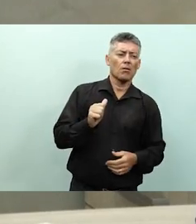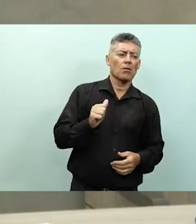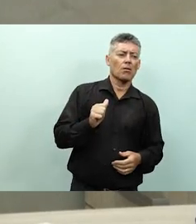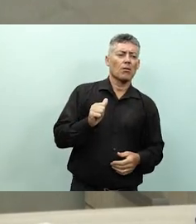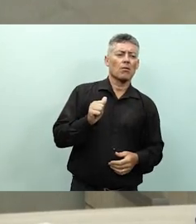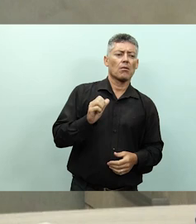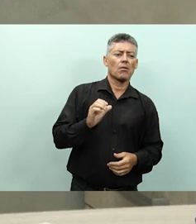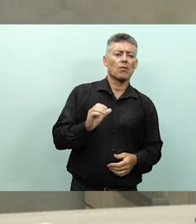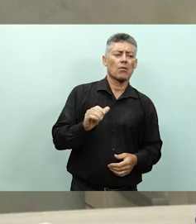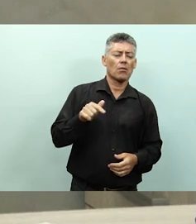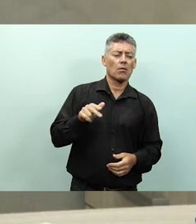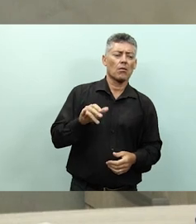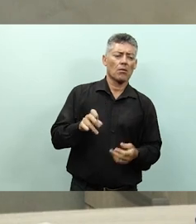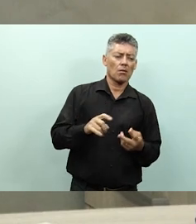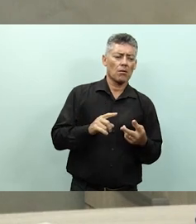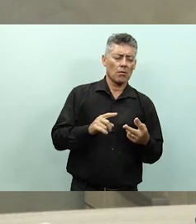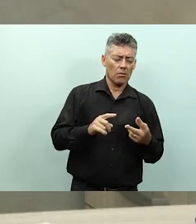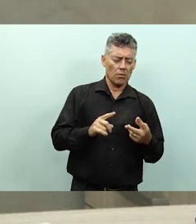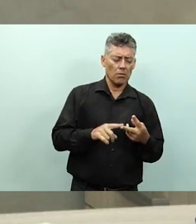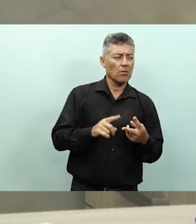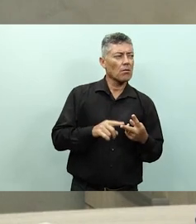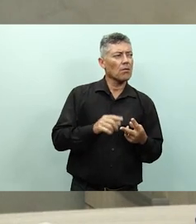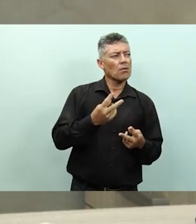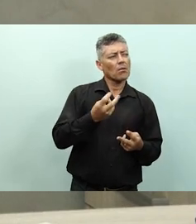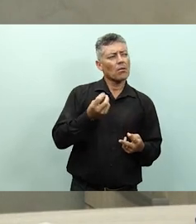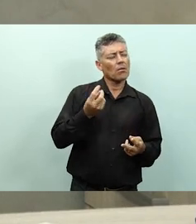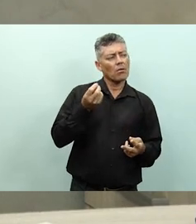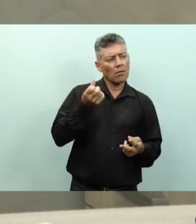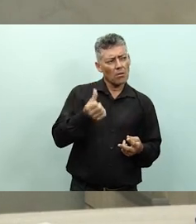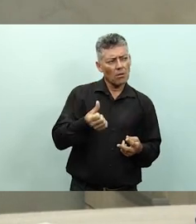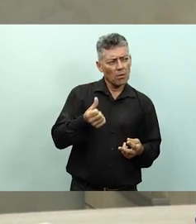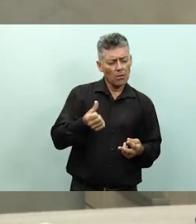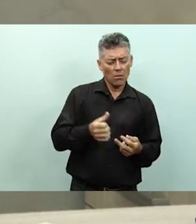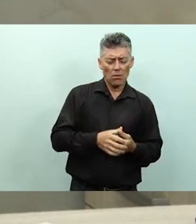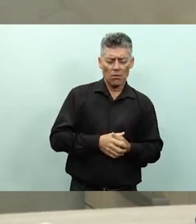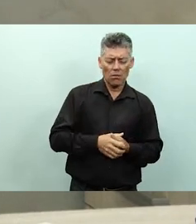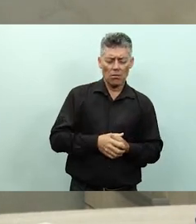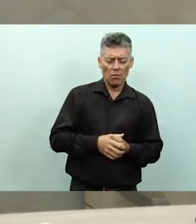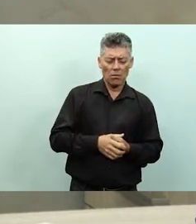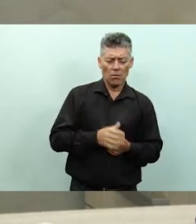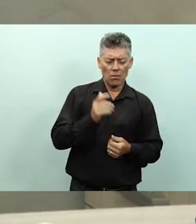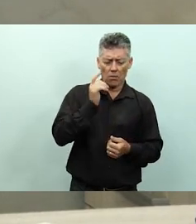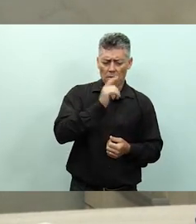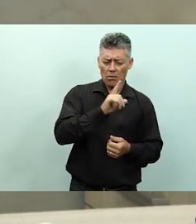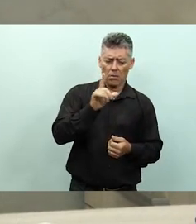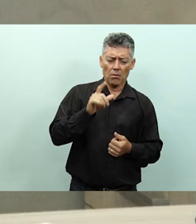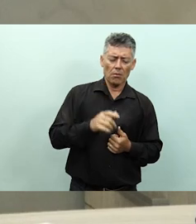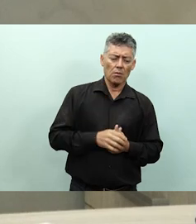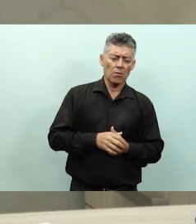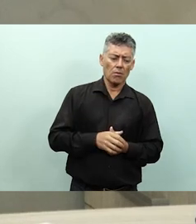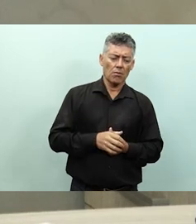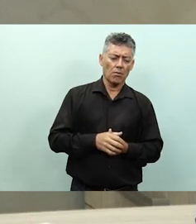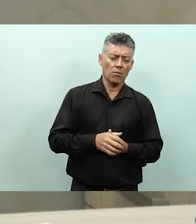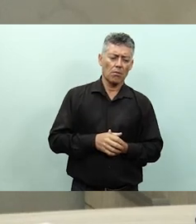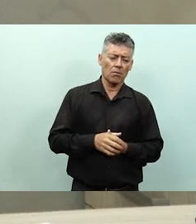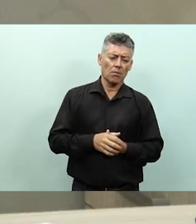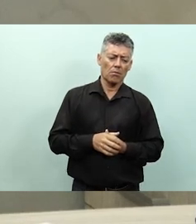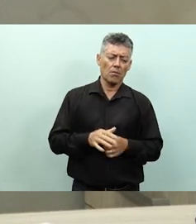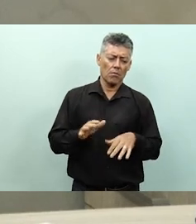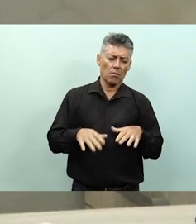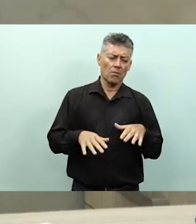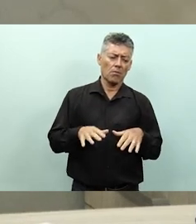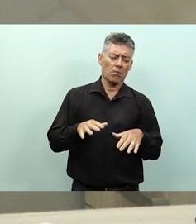aconteceu. E em 2006, de certa forma, havendo uma certa, talvez